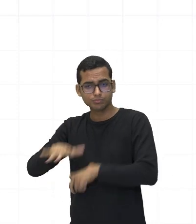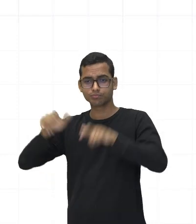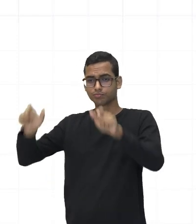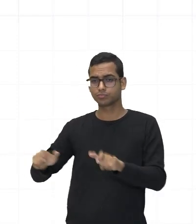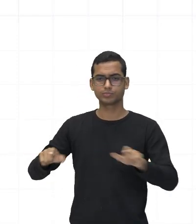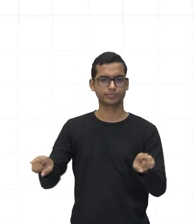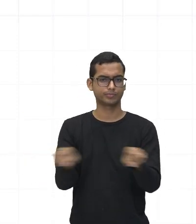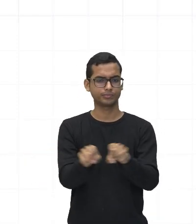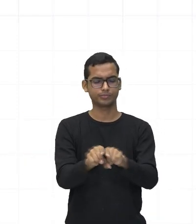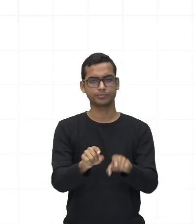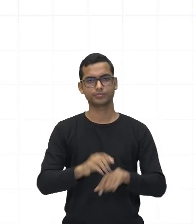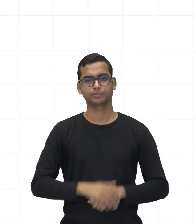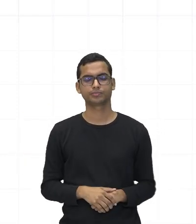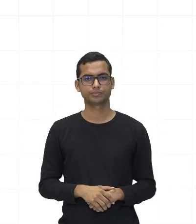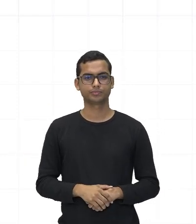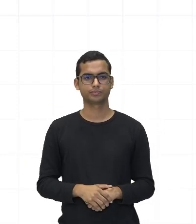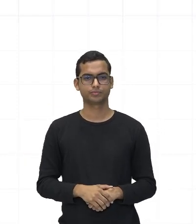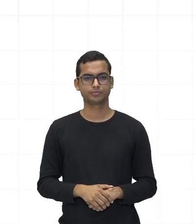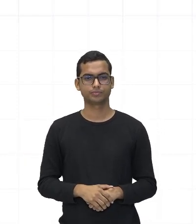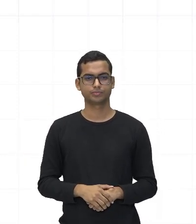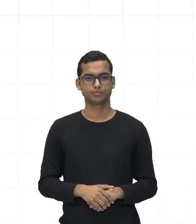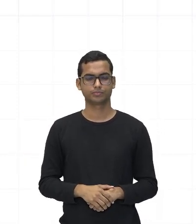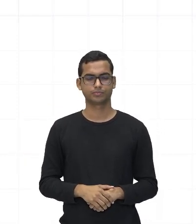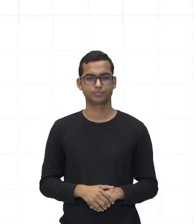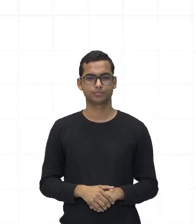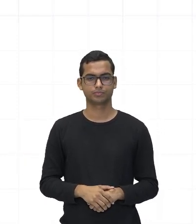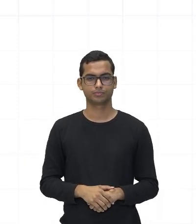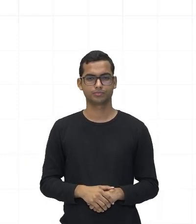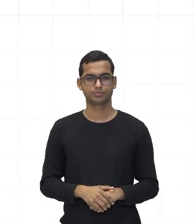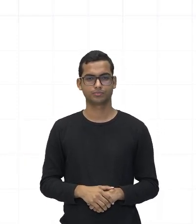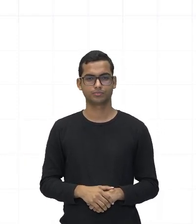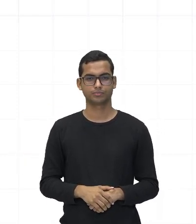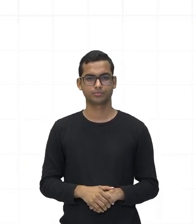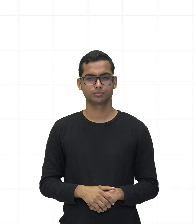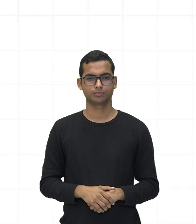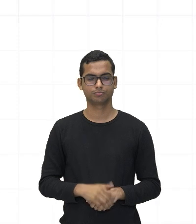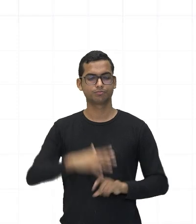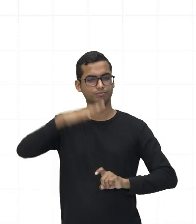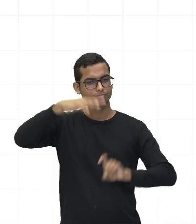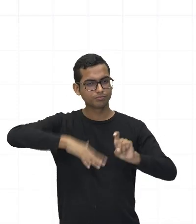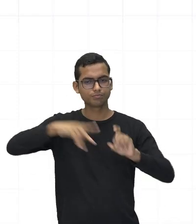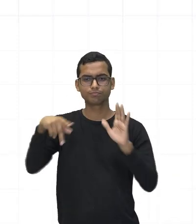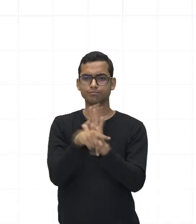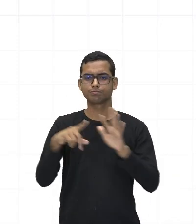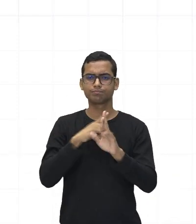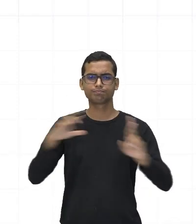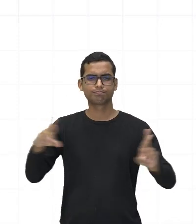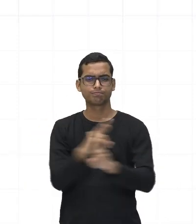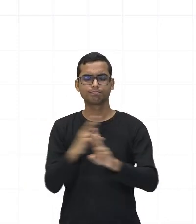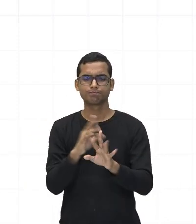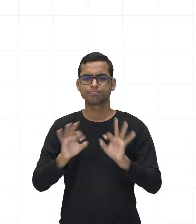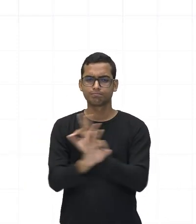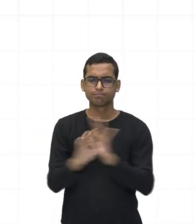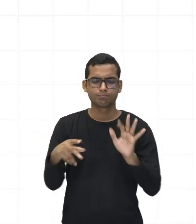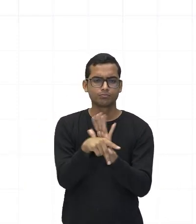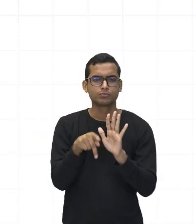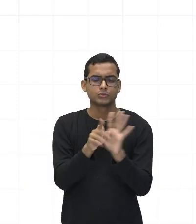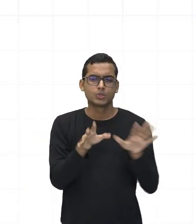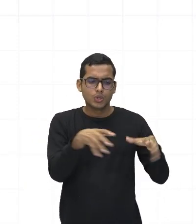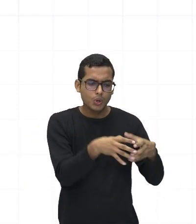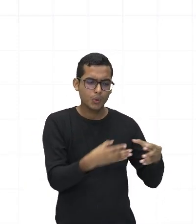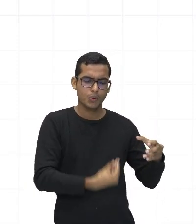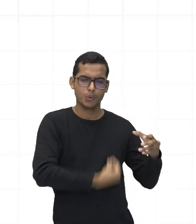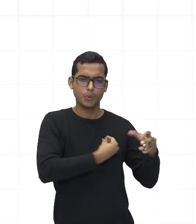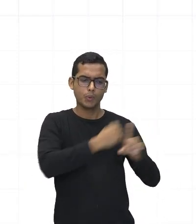espaço. Os mitos eles têm uma relação profunda com a vida social do grupo a qual